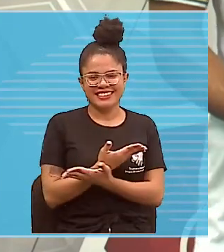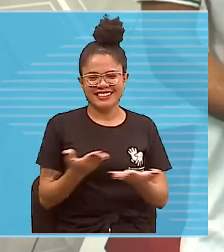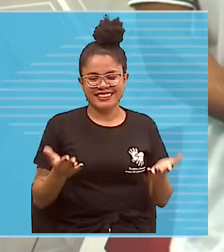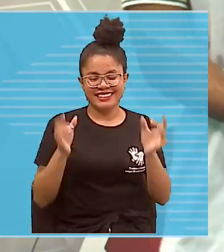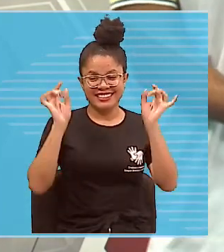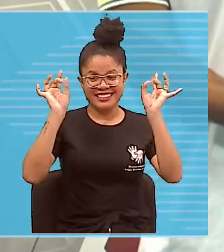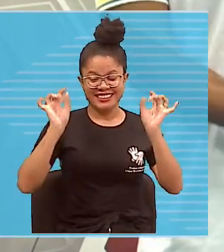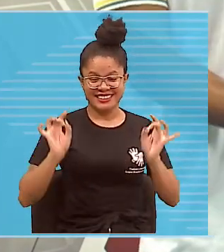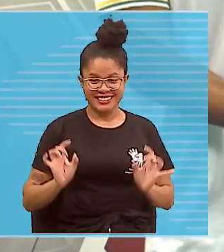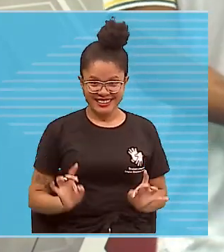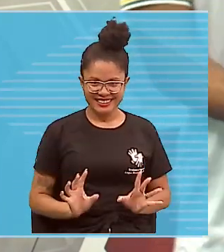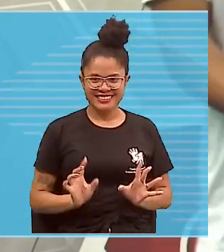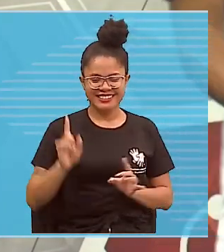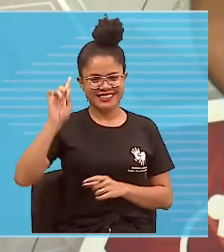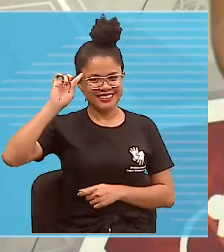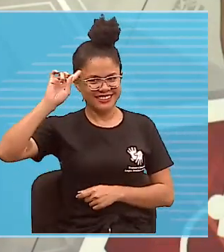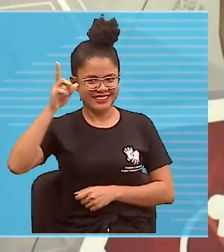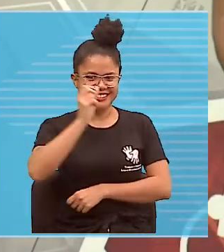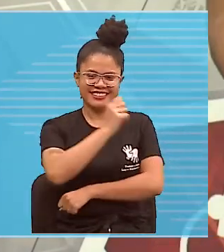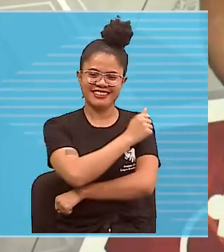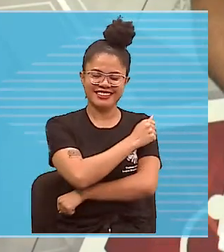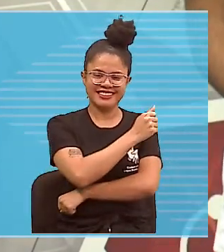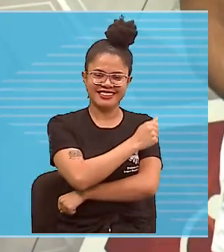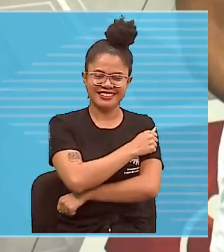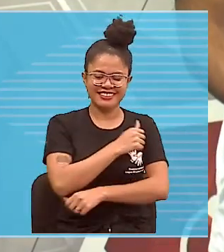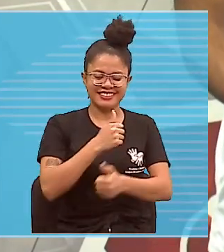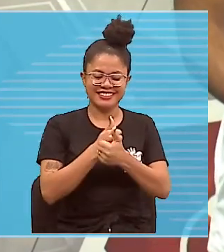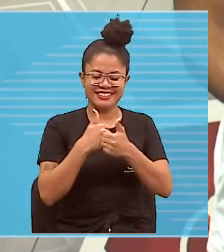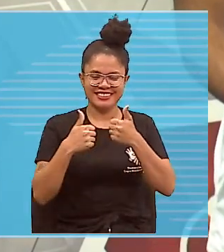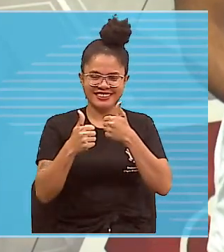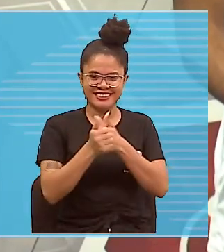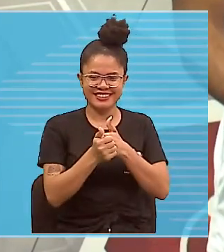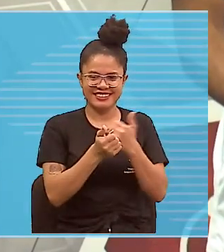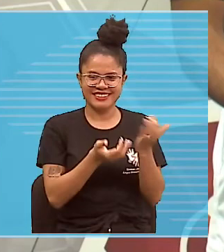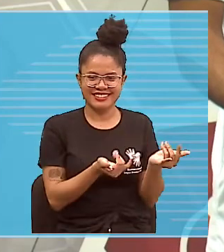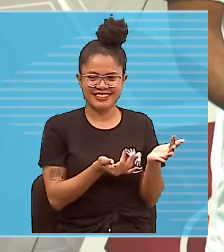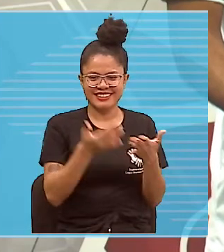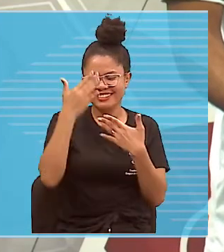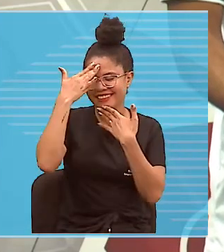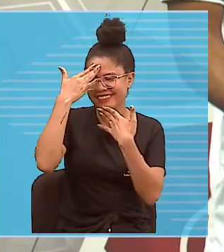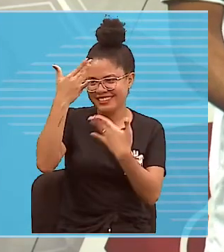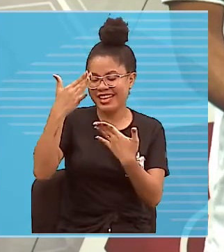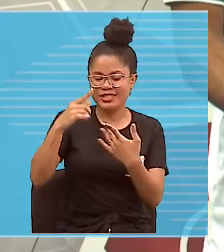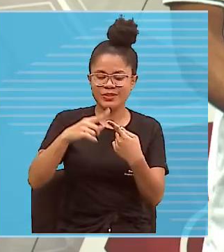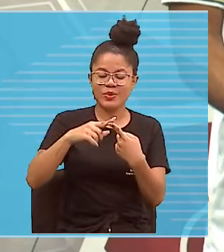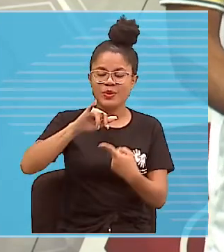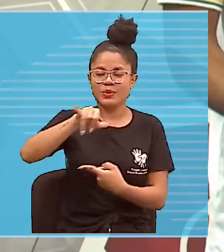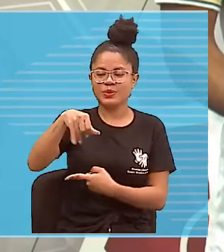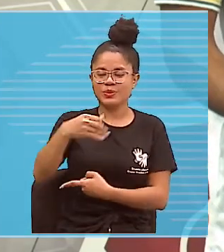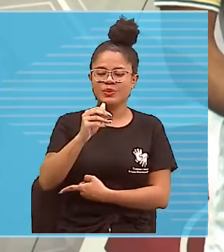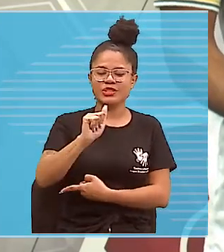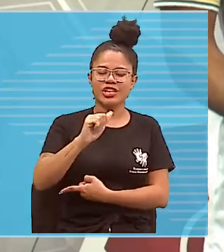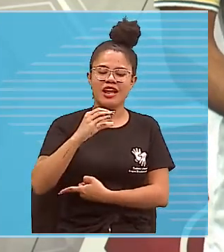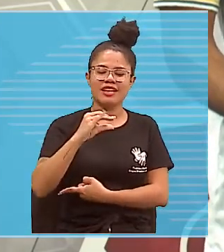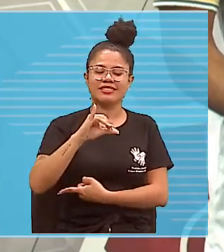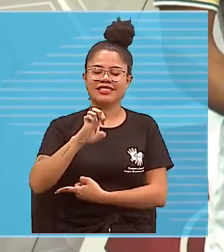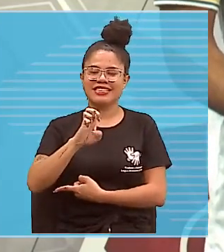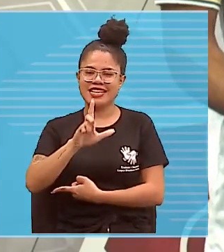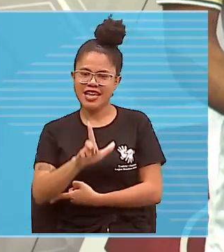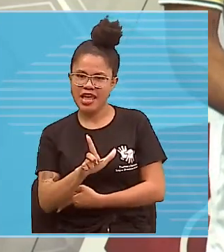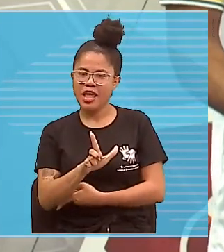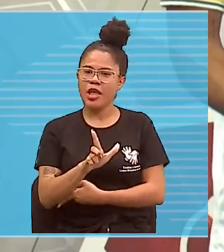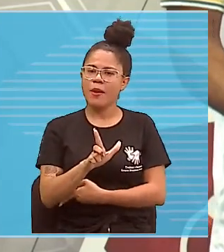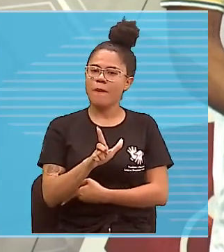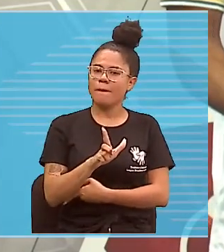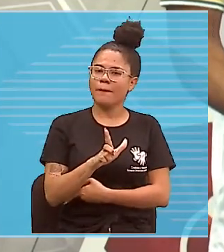do Dia do Estudante, falando sobre protagonismo juvenil. Agradeço o Jaciel por estar aqui comigo, dividindo essa